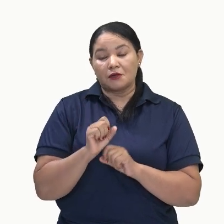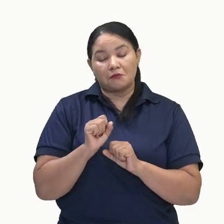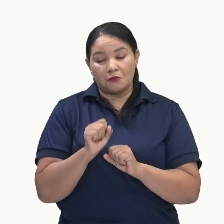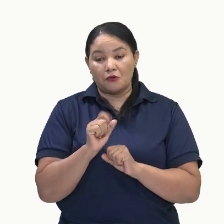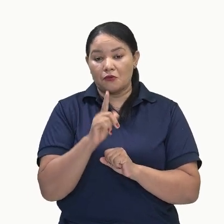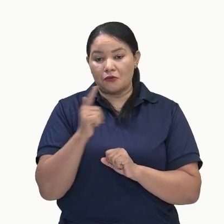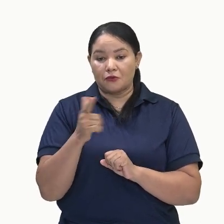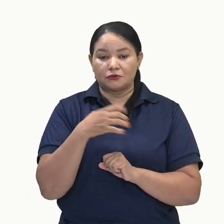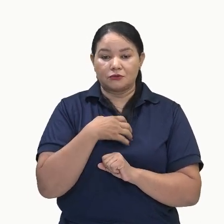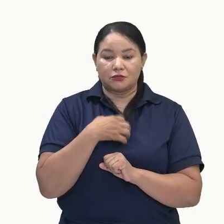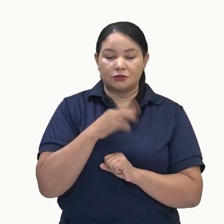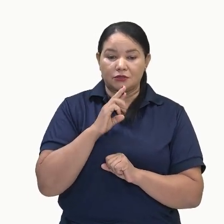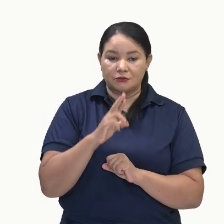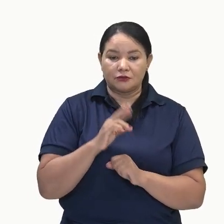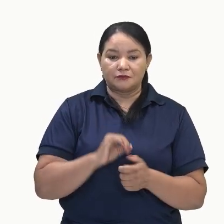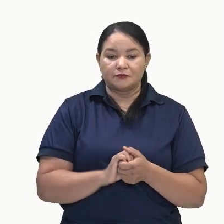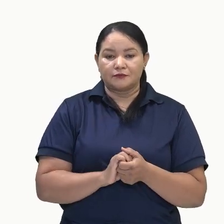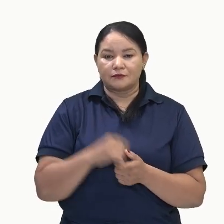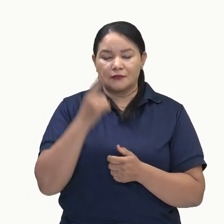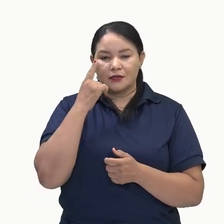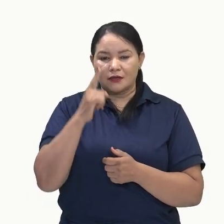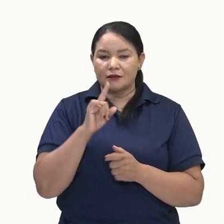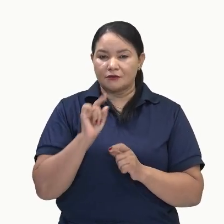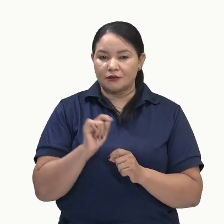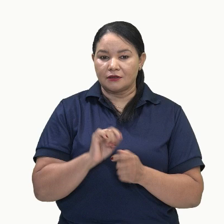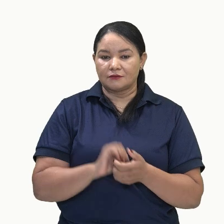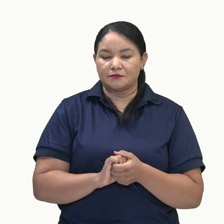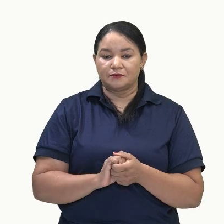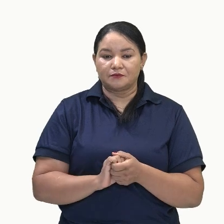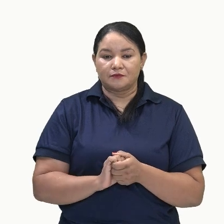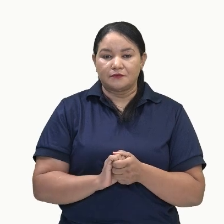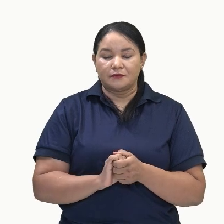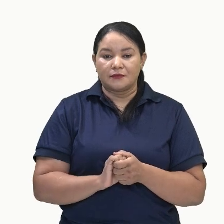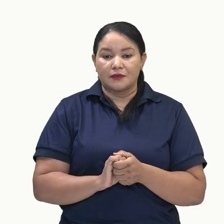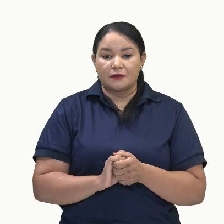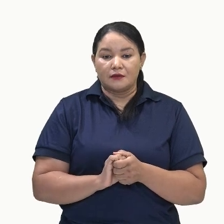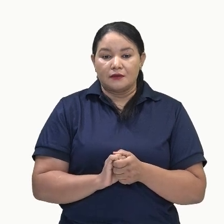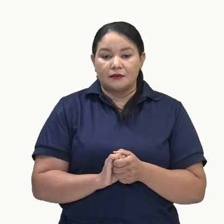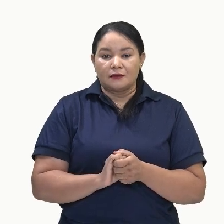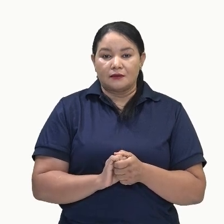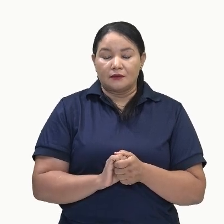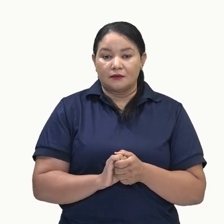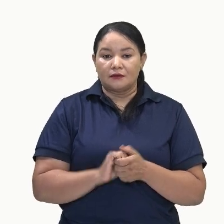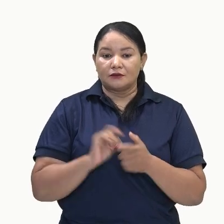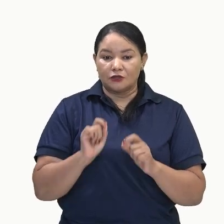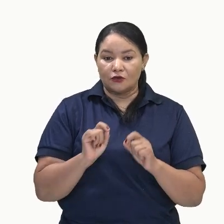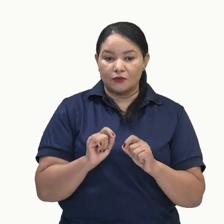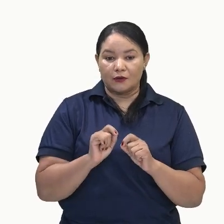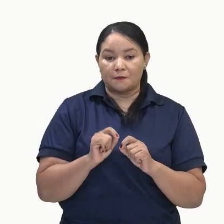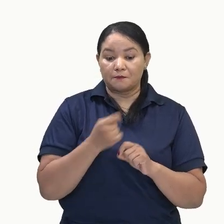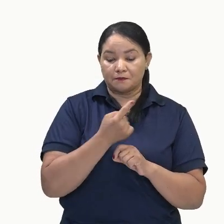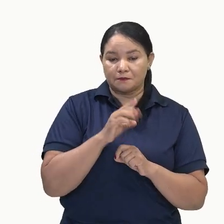seria outra maneira da gente fazer. 10%, tu lembra lá no iniciozinho que eu falei para você, que ele ia pegar é a 10ª parte do número, seria você